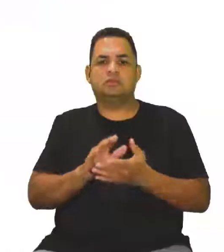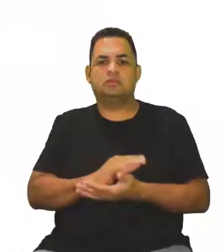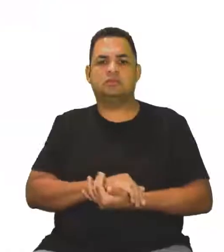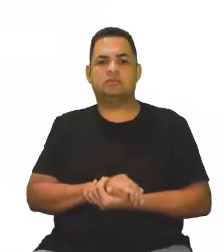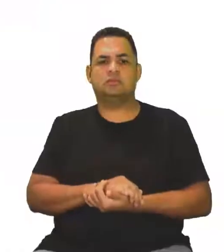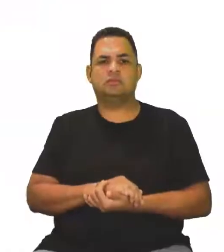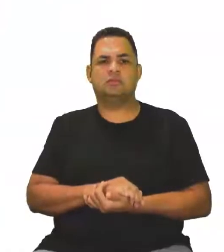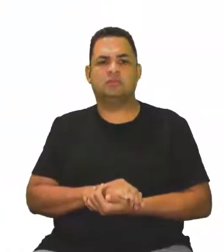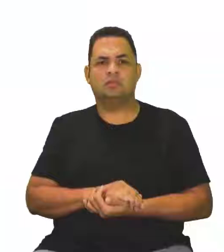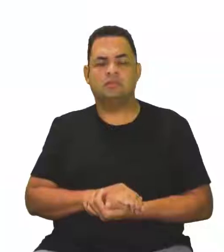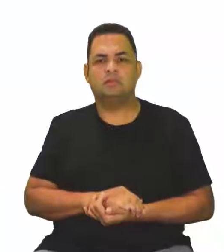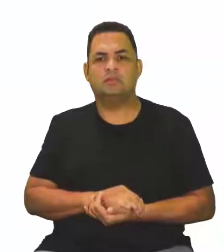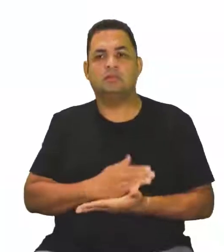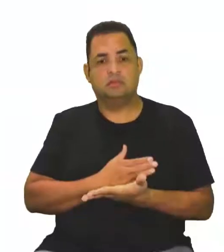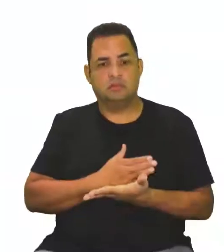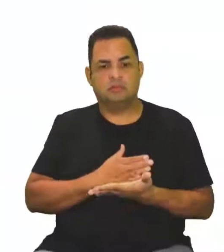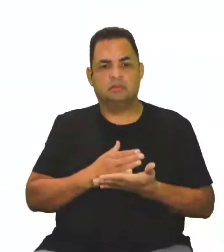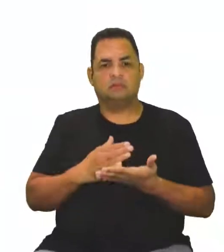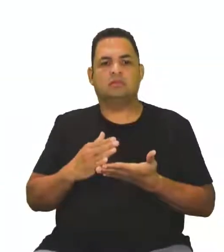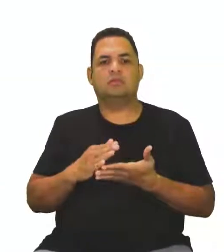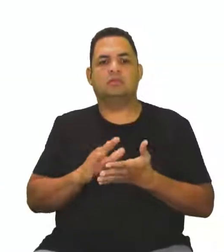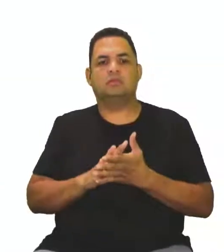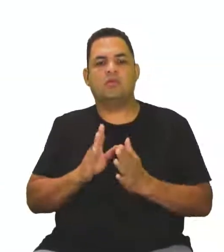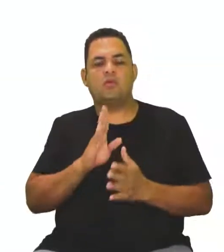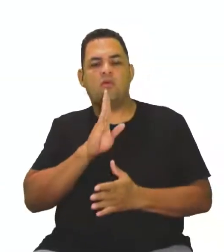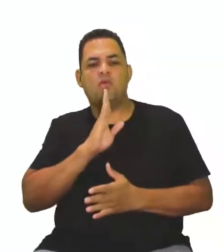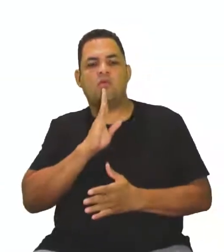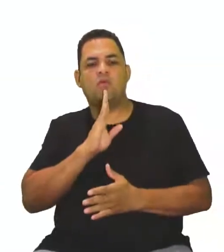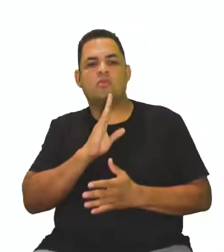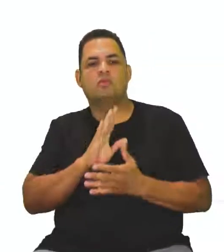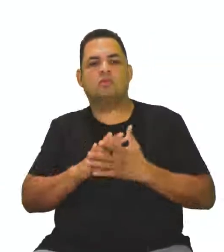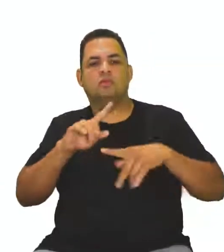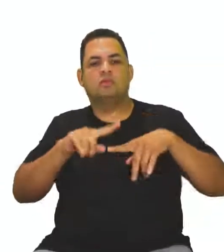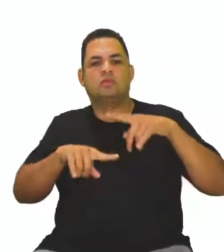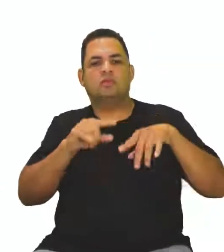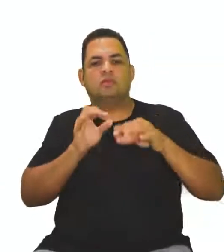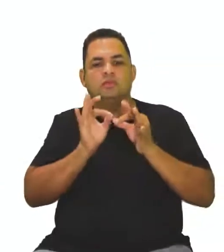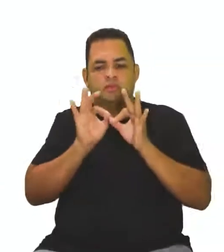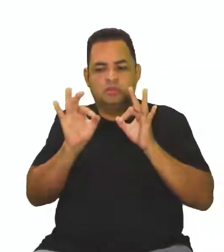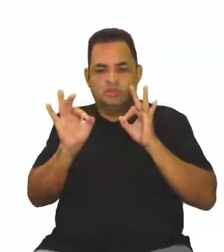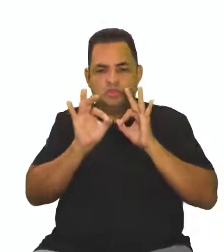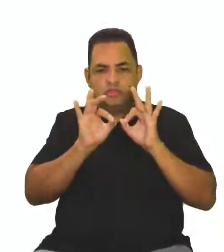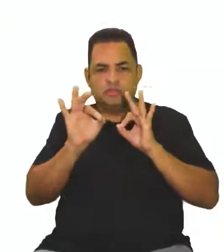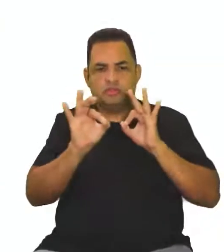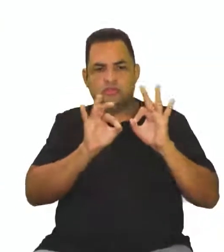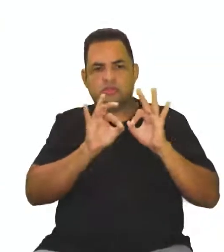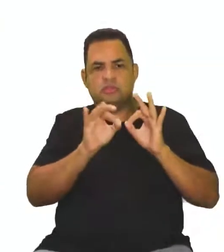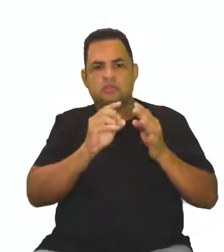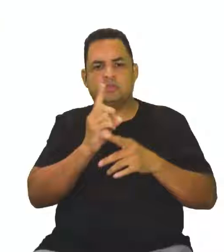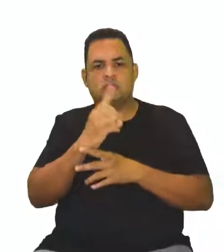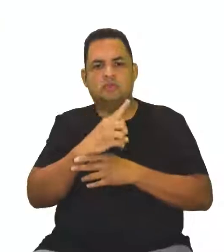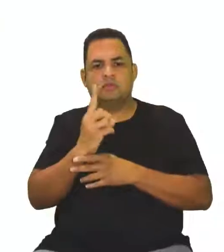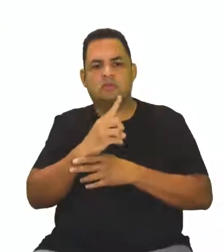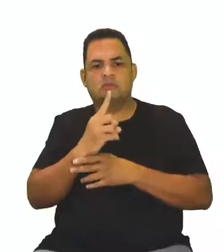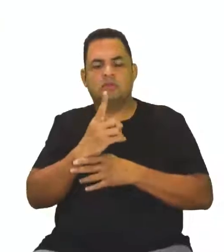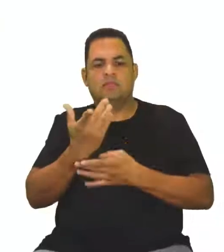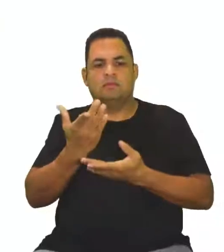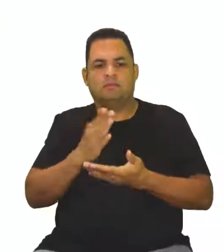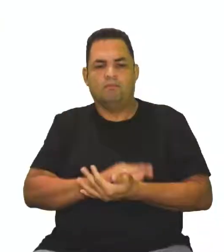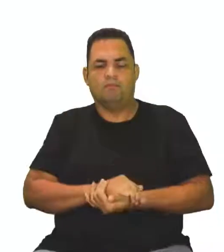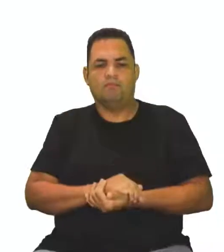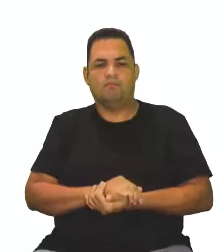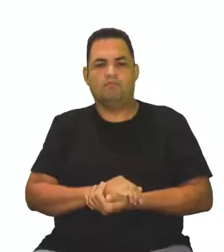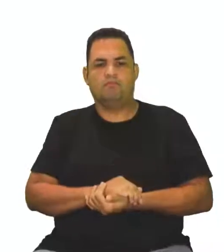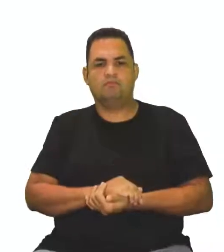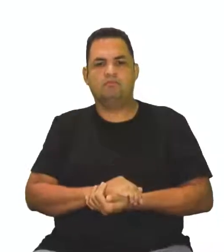ali. A partir de agora, nós vamos conhecer instrumento de medidas elétricas. Bom, quem já foi aí